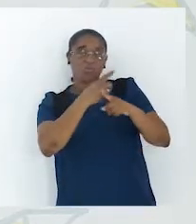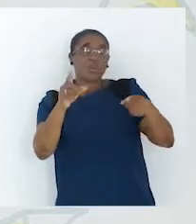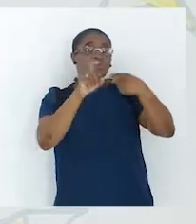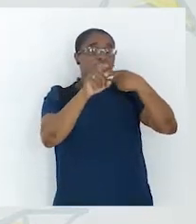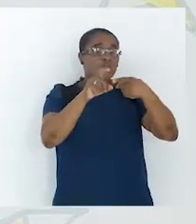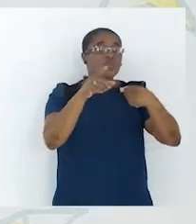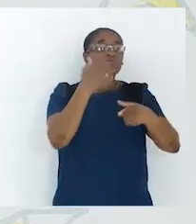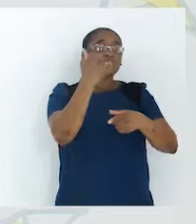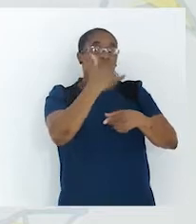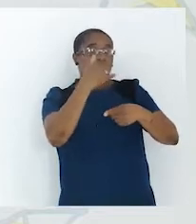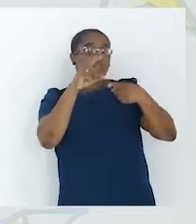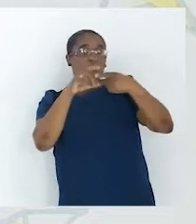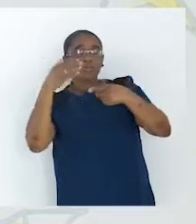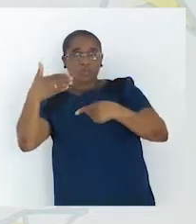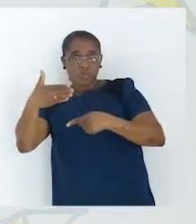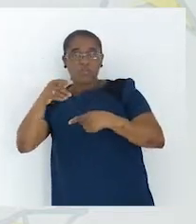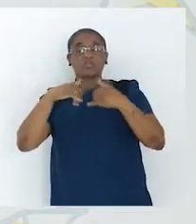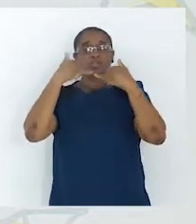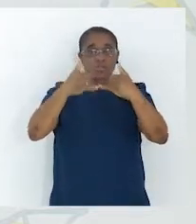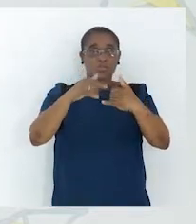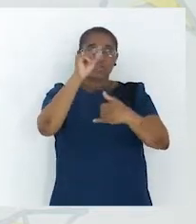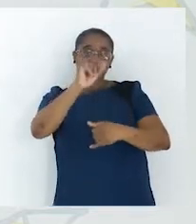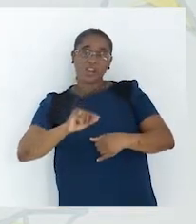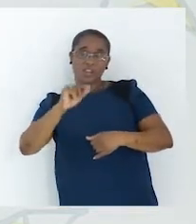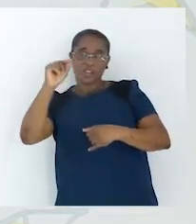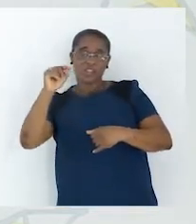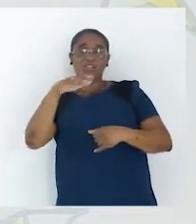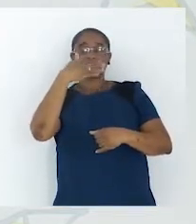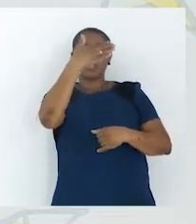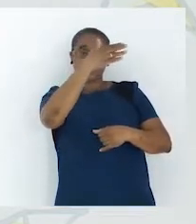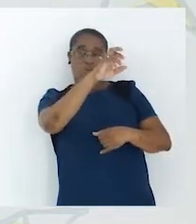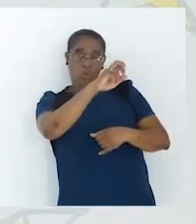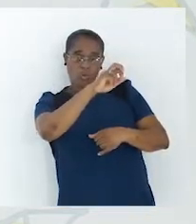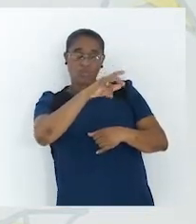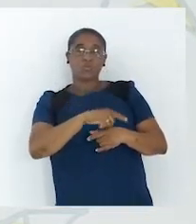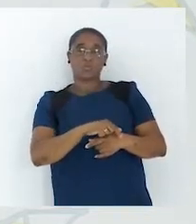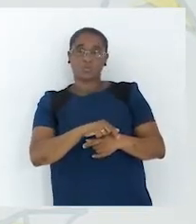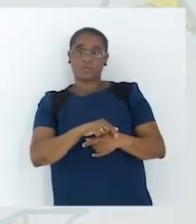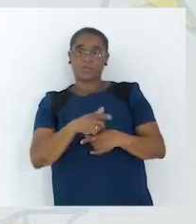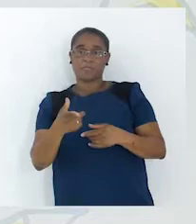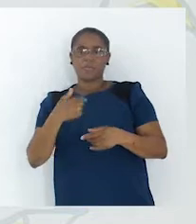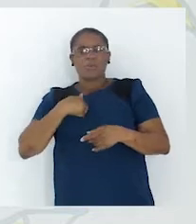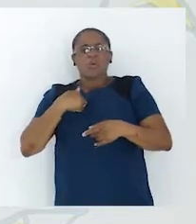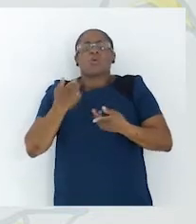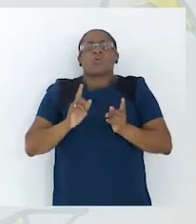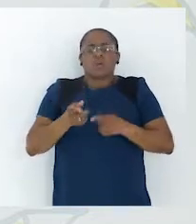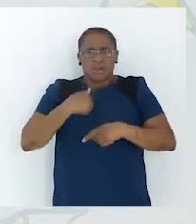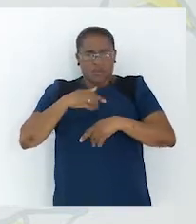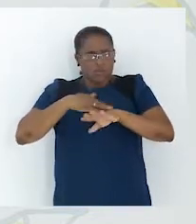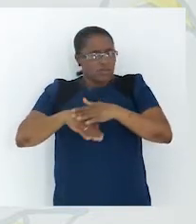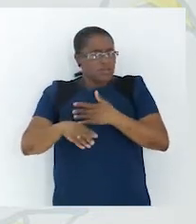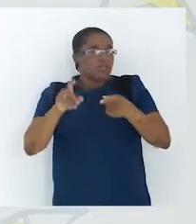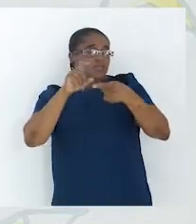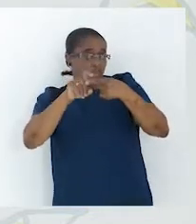12 por um depois da Easy se oito não é o que eu vou fazer eu vou dividir os